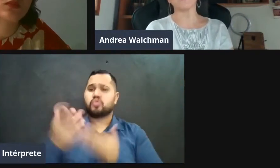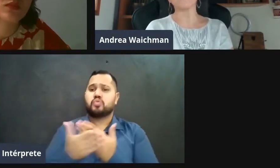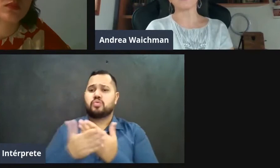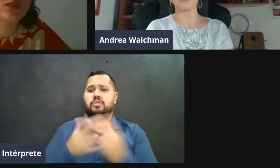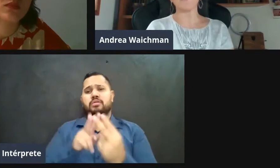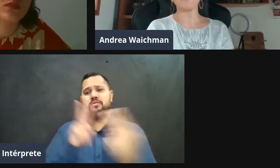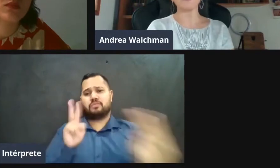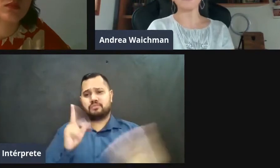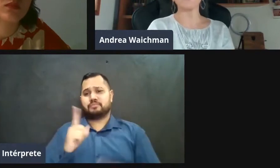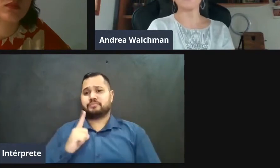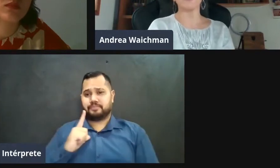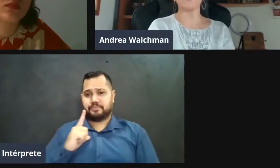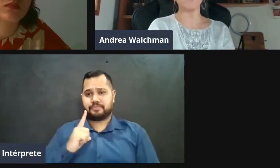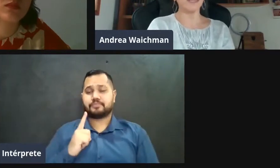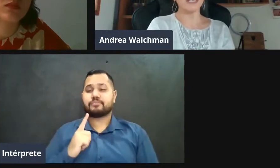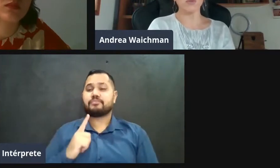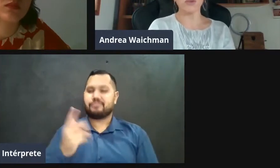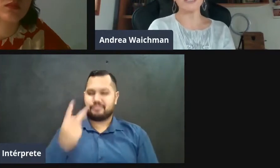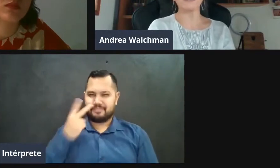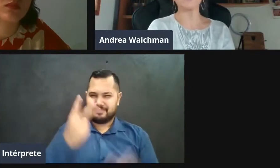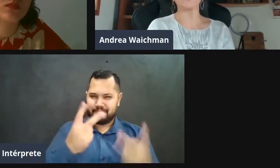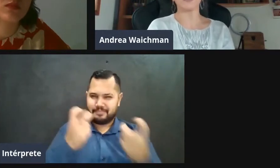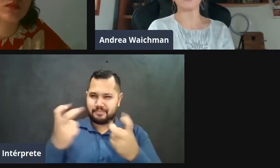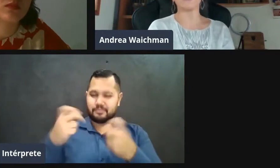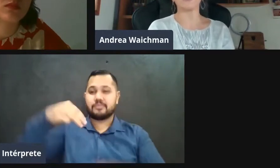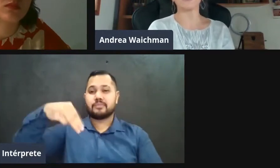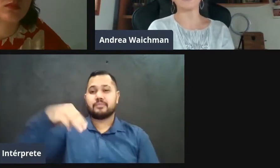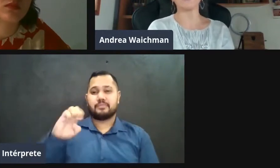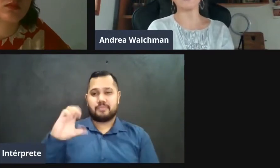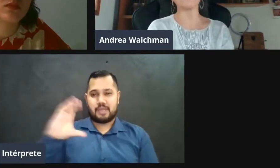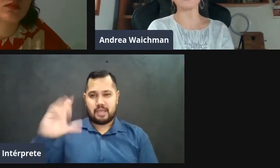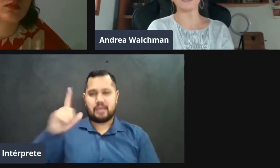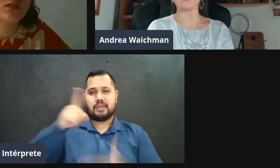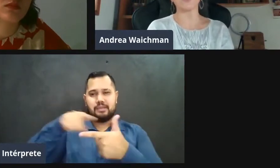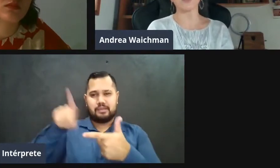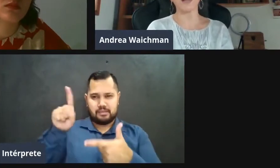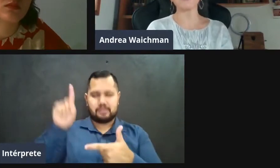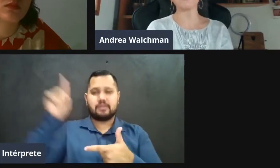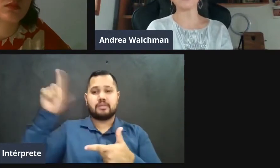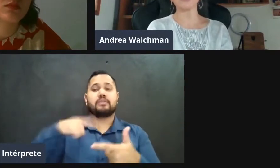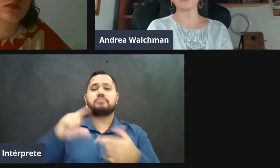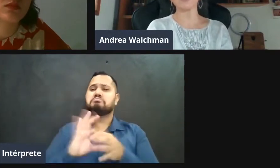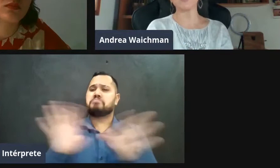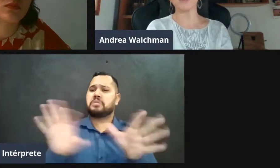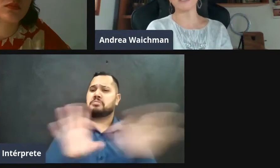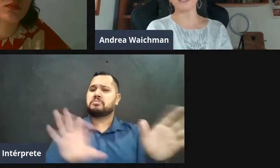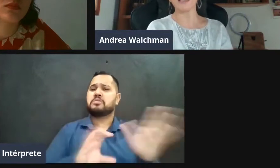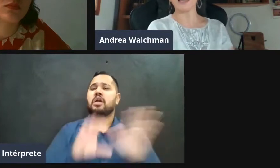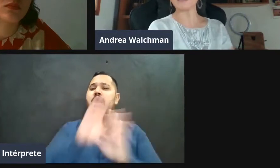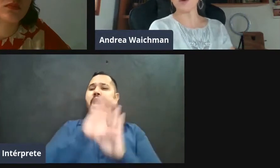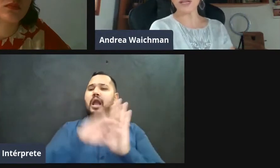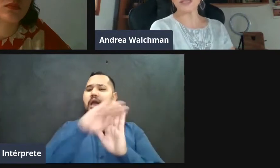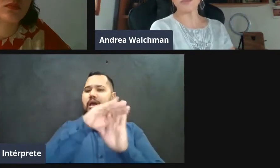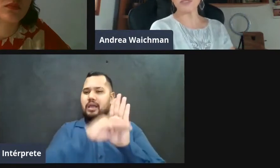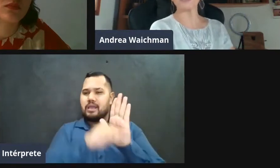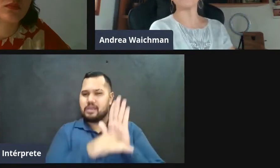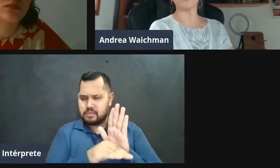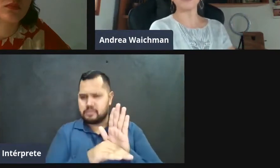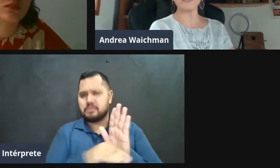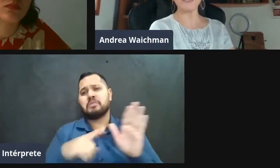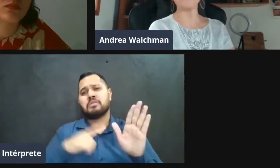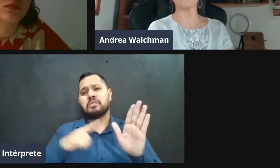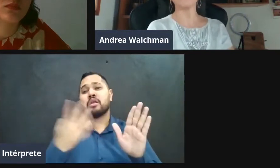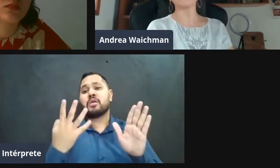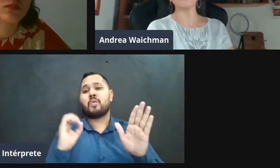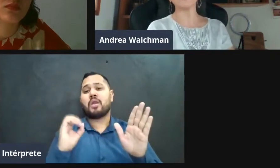dentro da previsão, o MEC já autoriza que dentro das grades curriculares a gente possa ter até 40%,